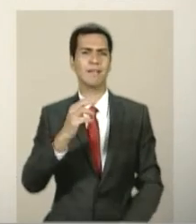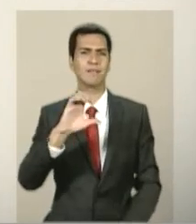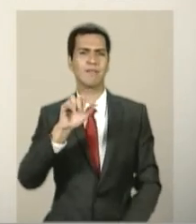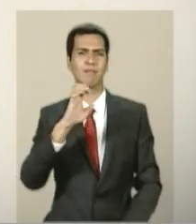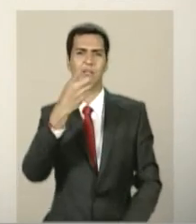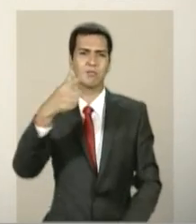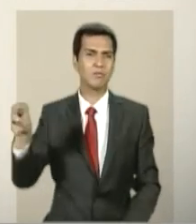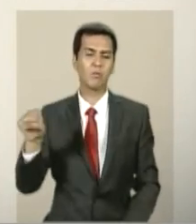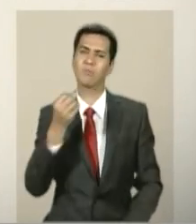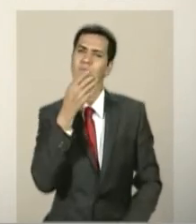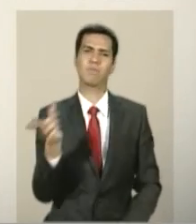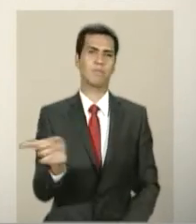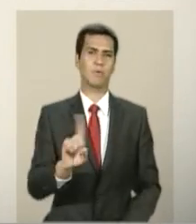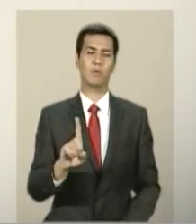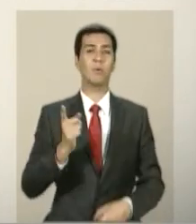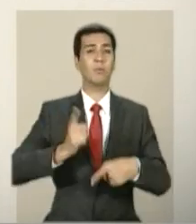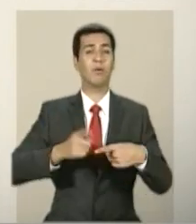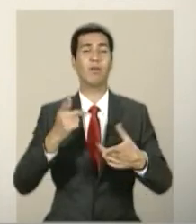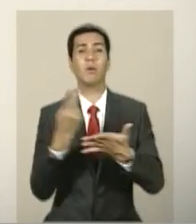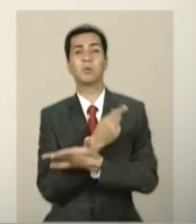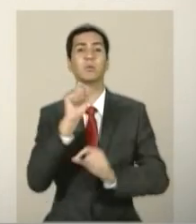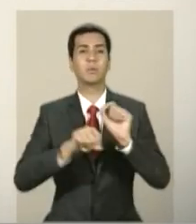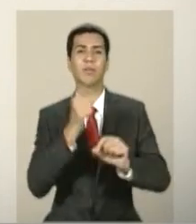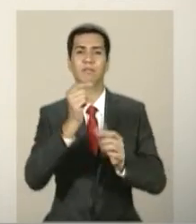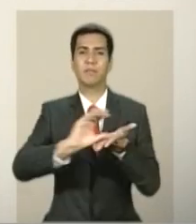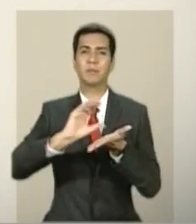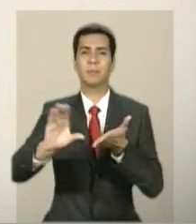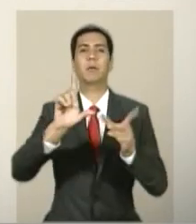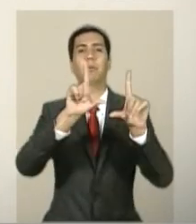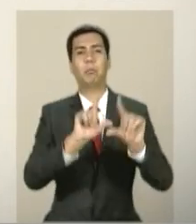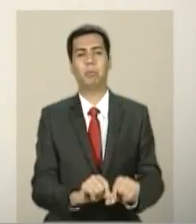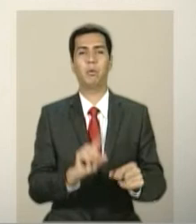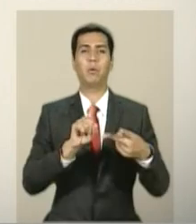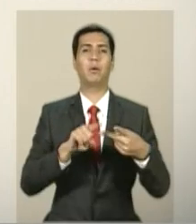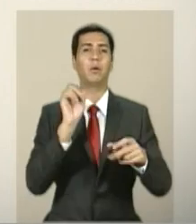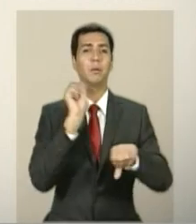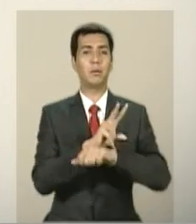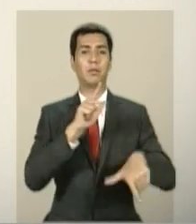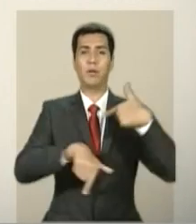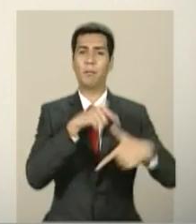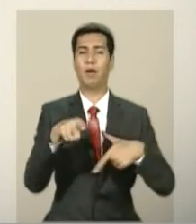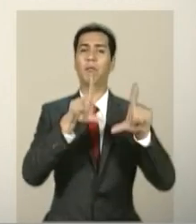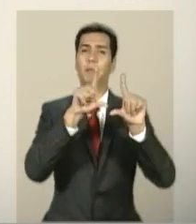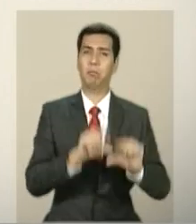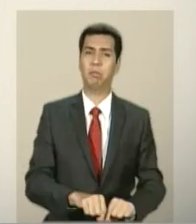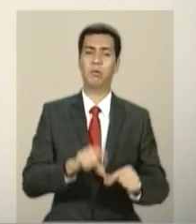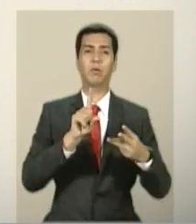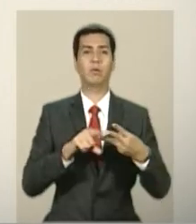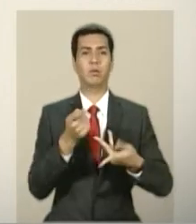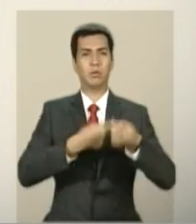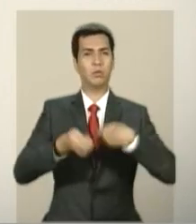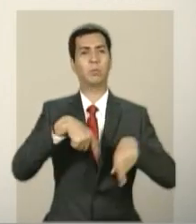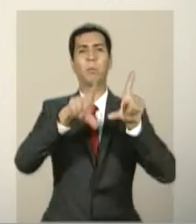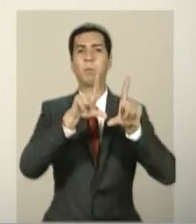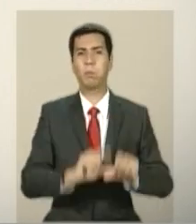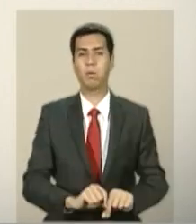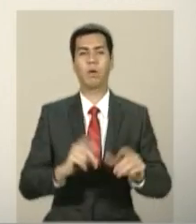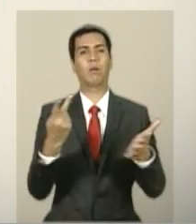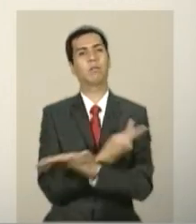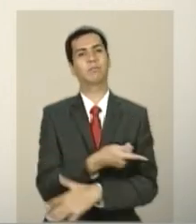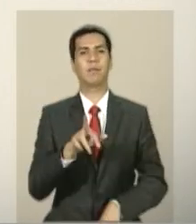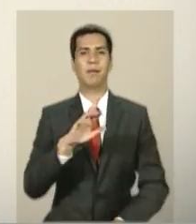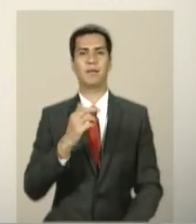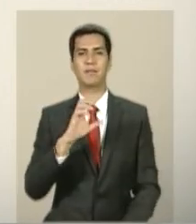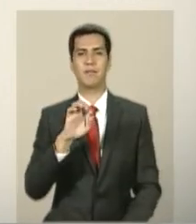provocar profunda queda no emprego no crescimento das economias e portanto gerar recessão